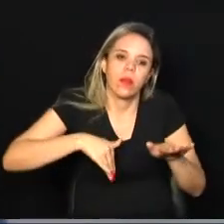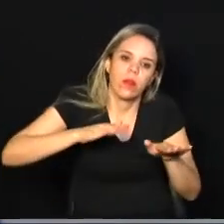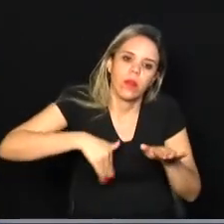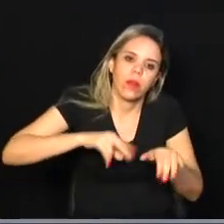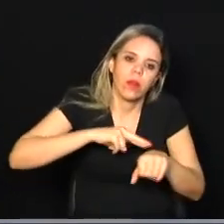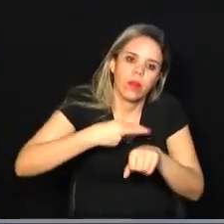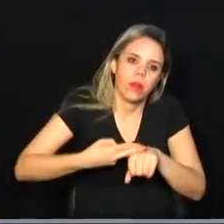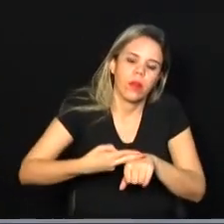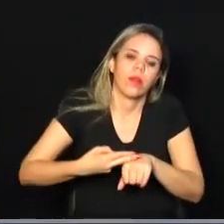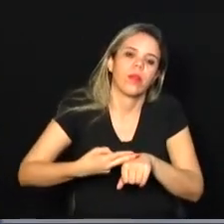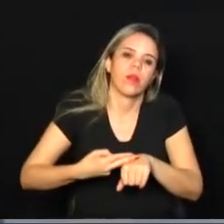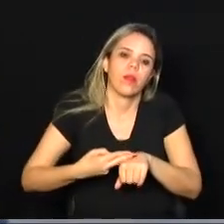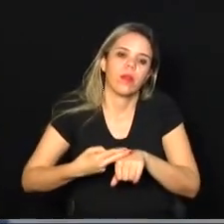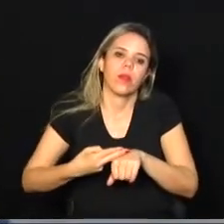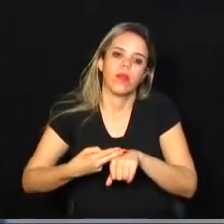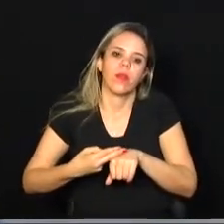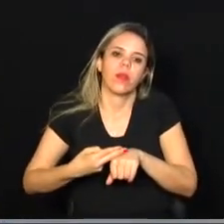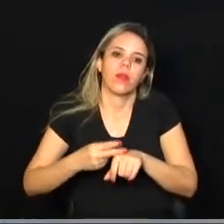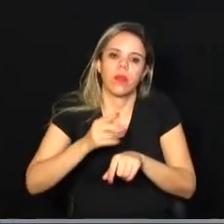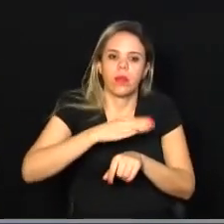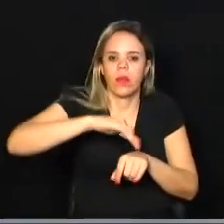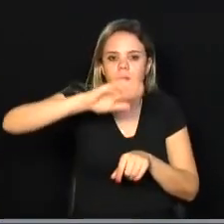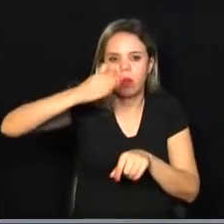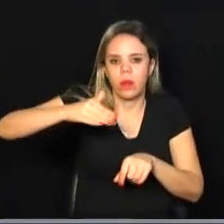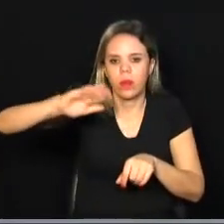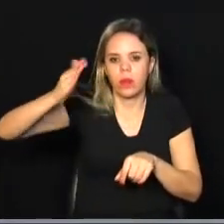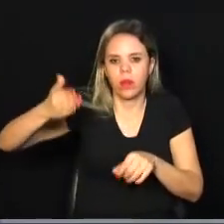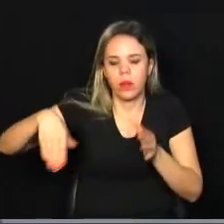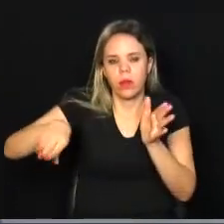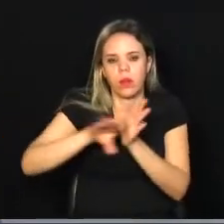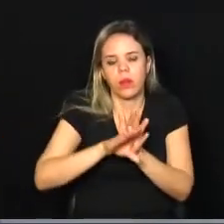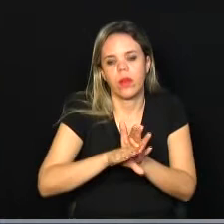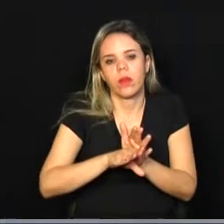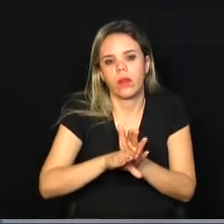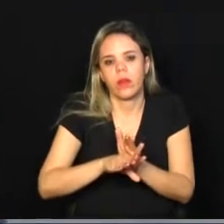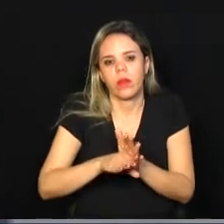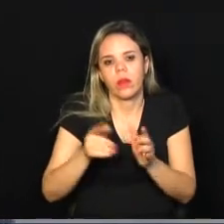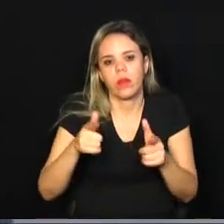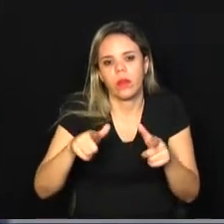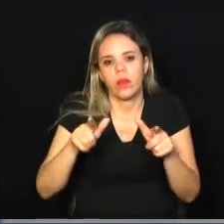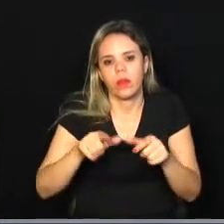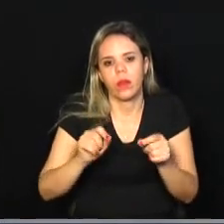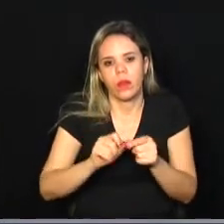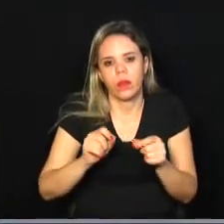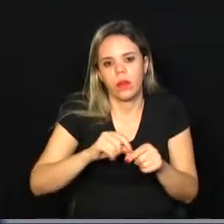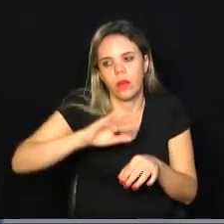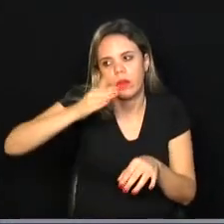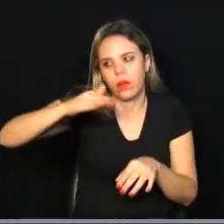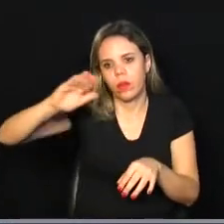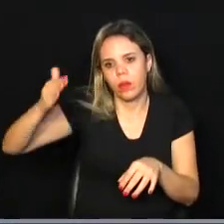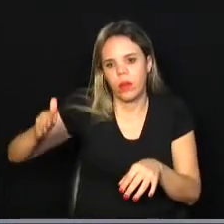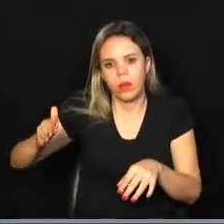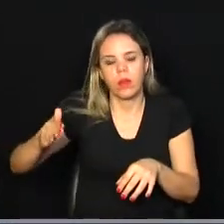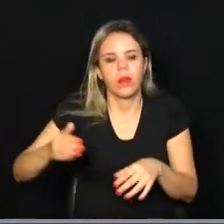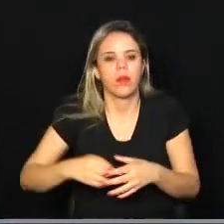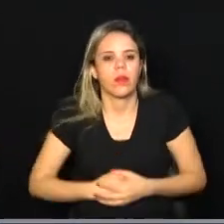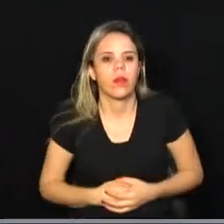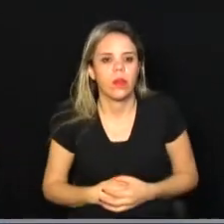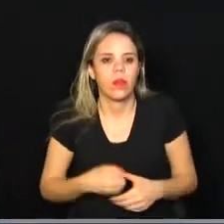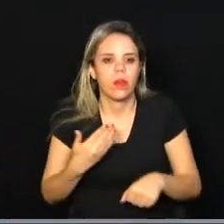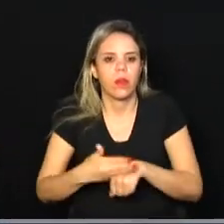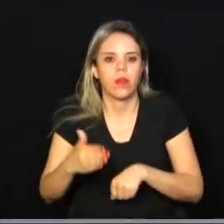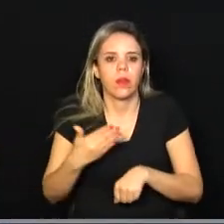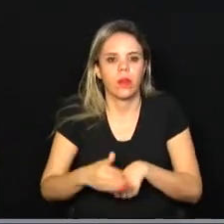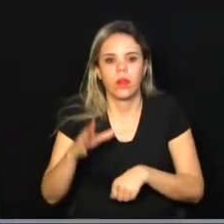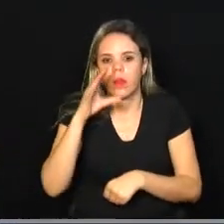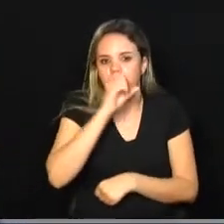das braçadas, a ondulação, até onde foi a ondulação, até onde tem que ser a ondulação. Então, nos treinos de